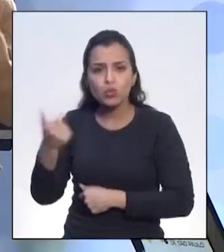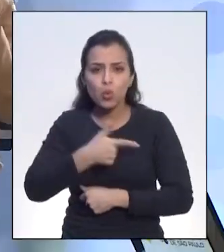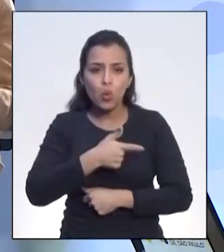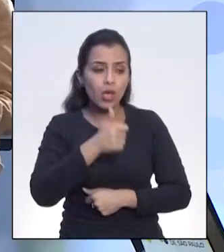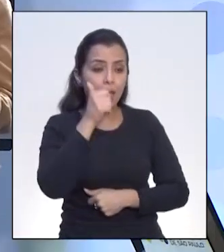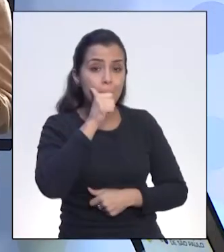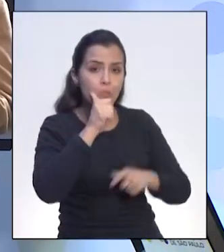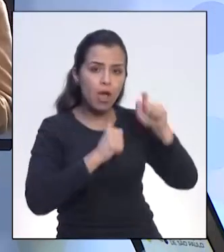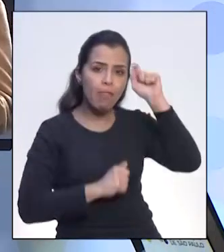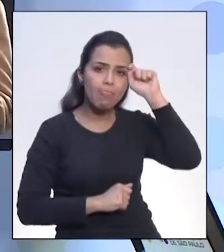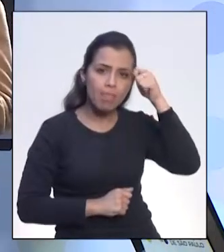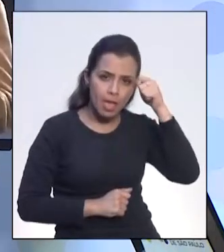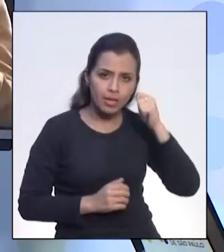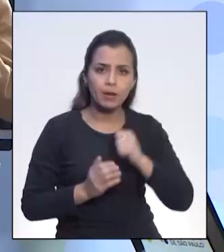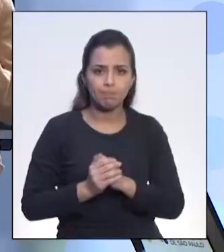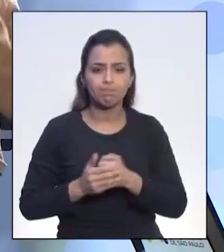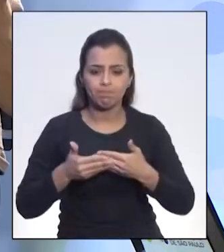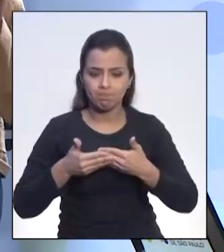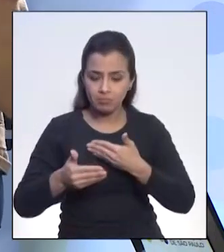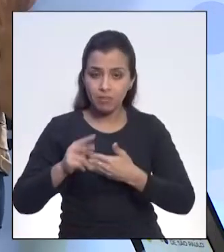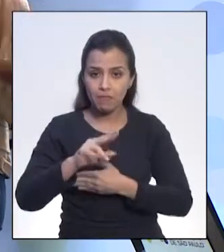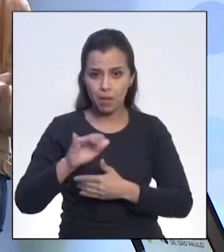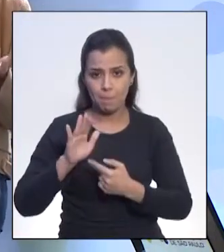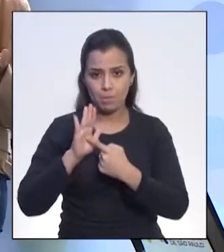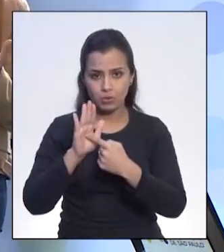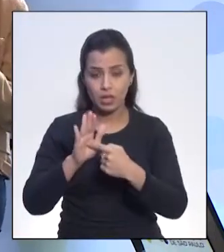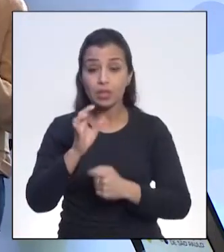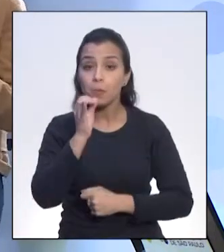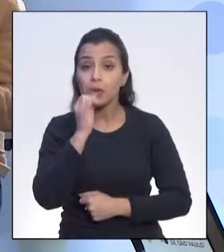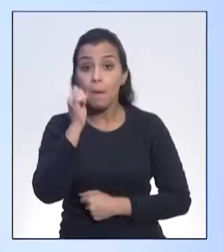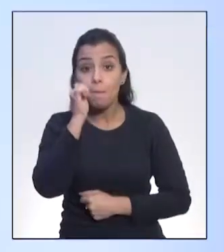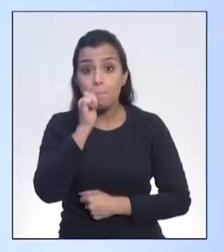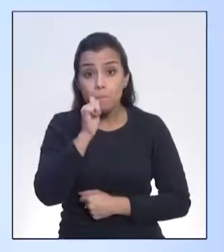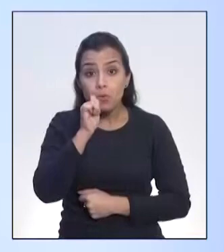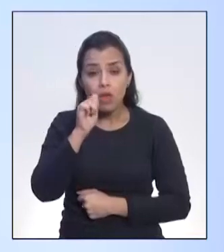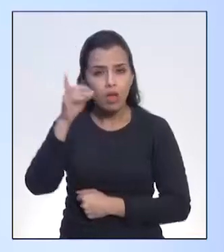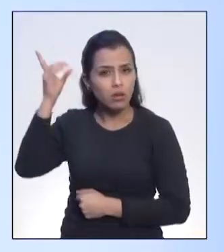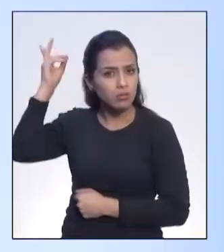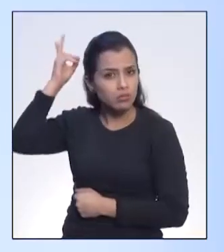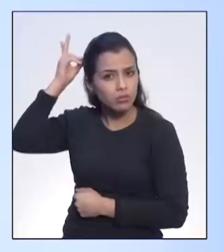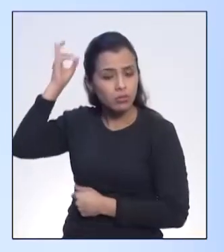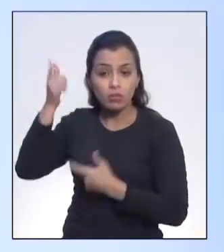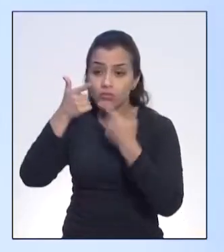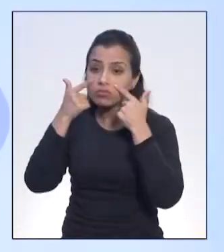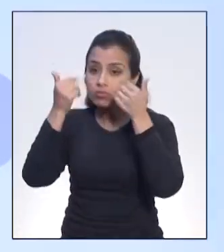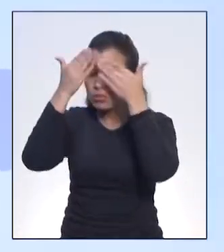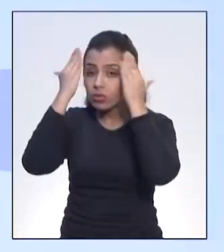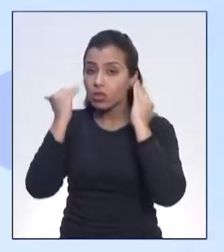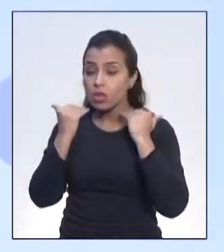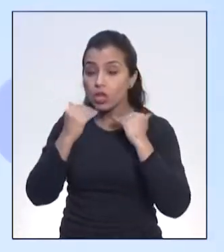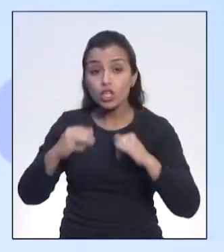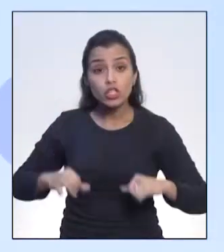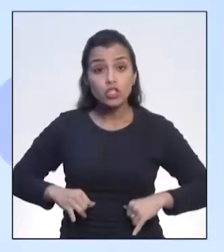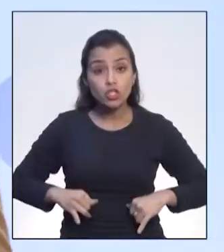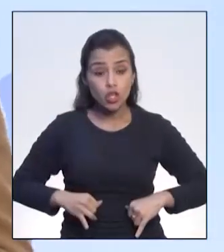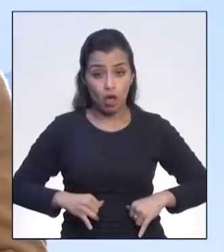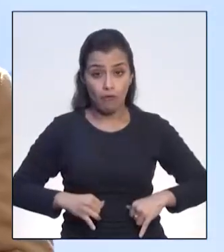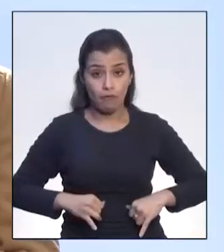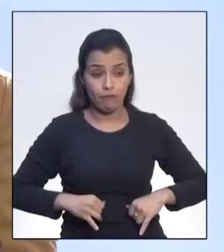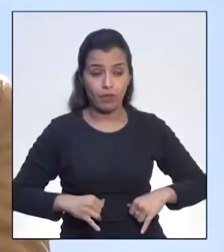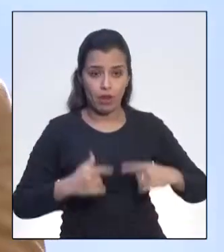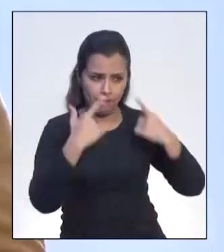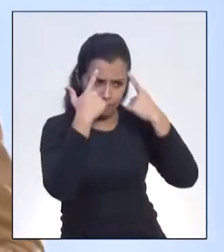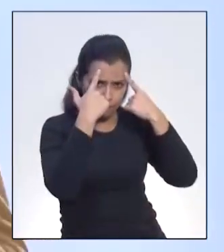negras. Nós vamos ver isso nos dados. As mulheres indígenas sofrem diferentes tipos de violências